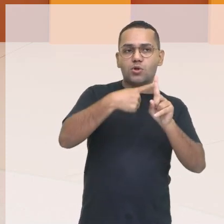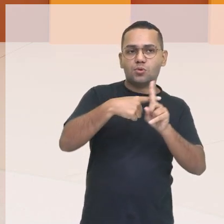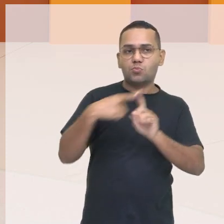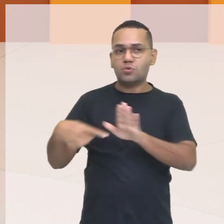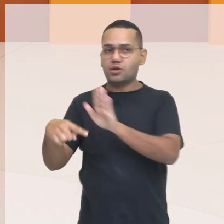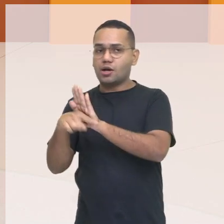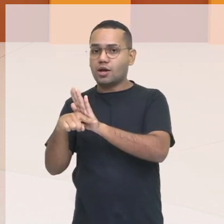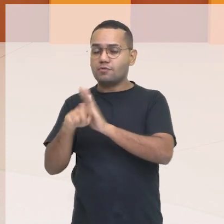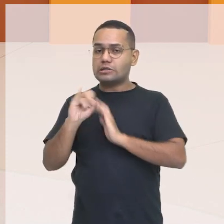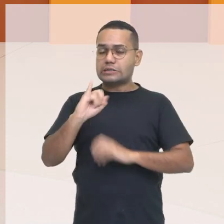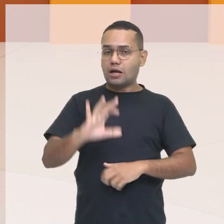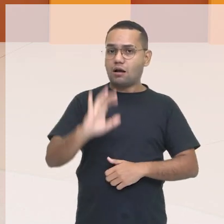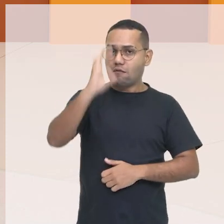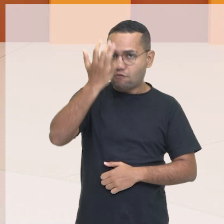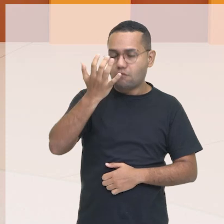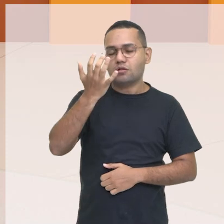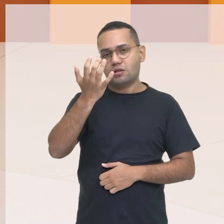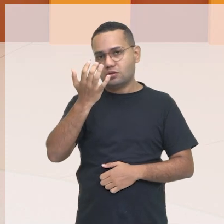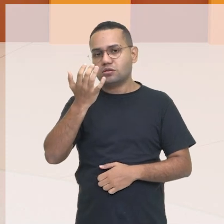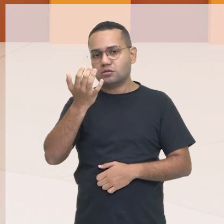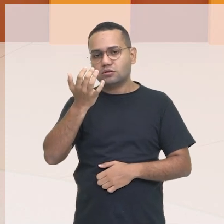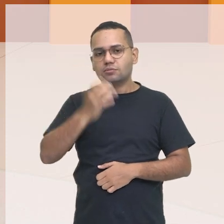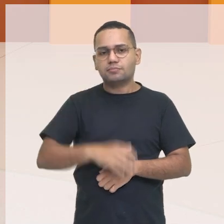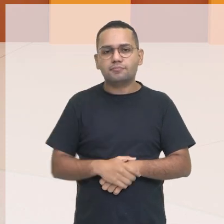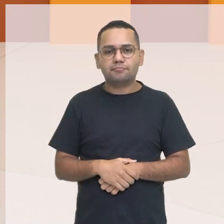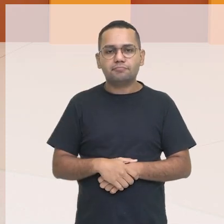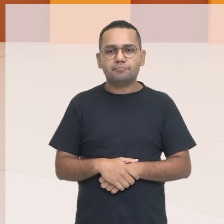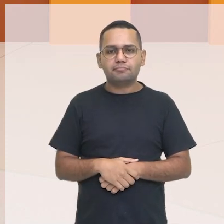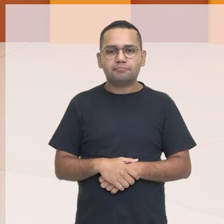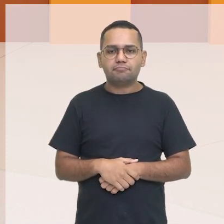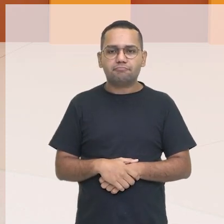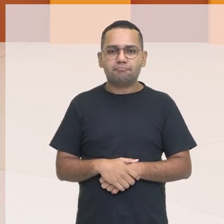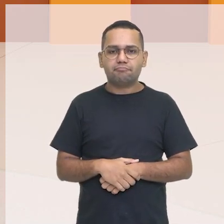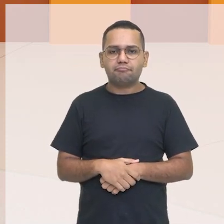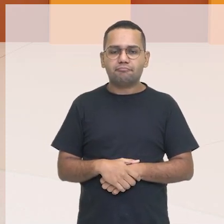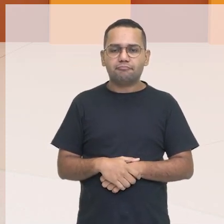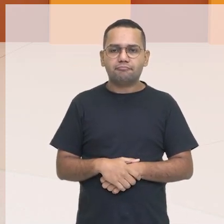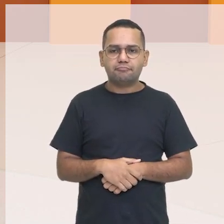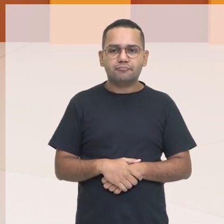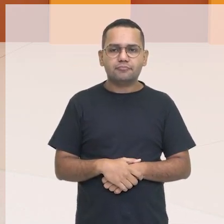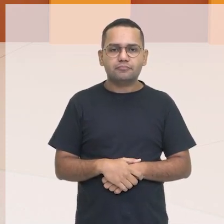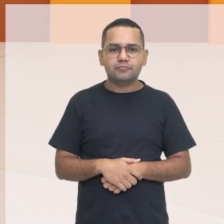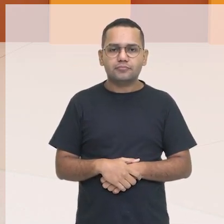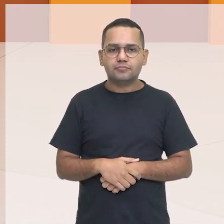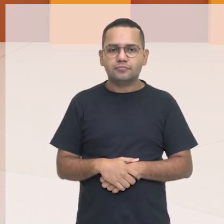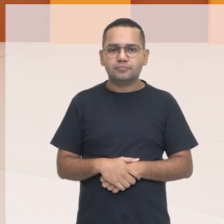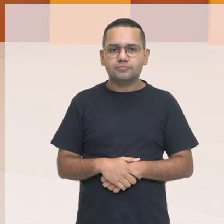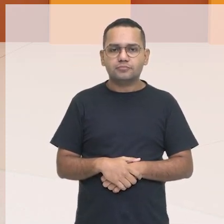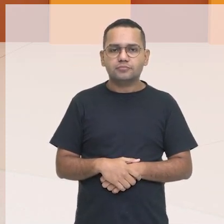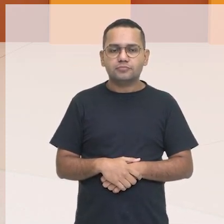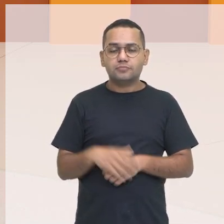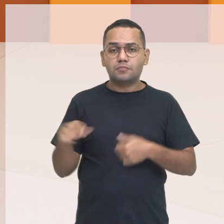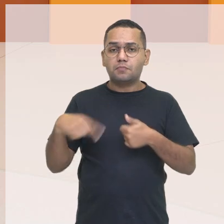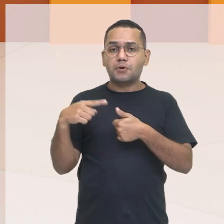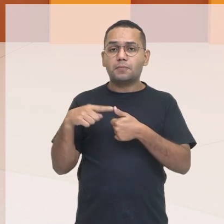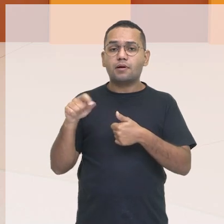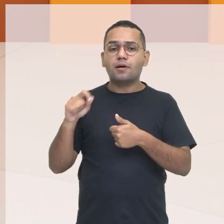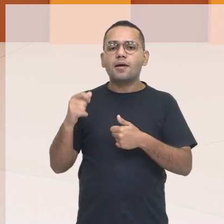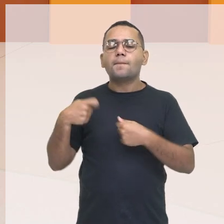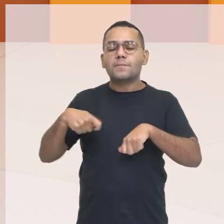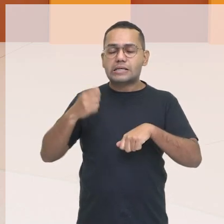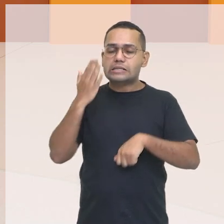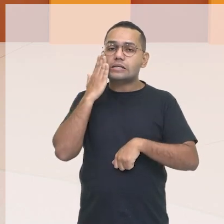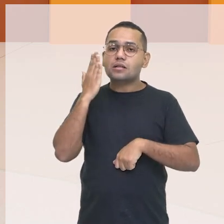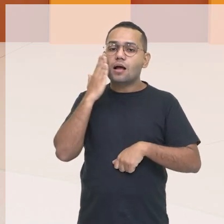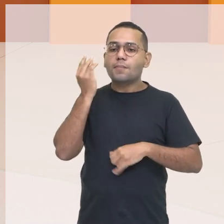sendo feito ali. Esse é o primeiro ponto. Basta gravar isso aí, tá? O direito de saber dos riscos e